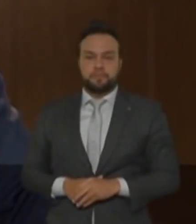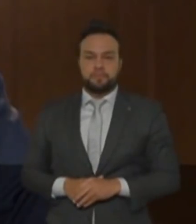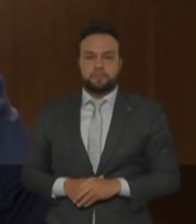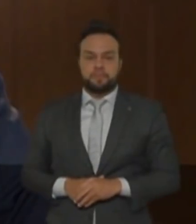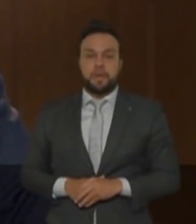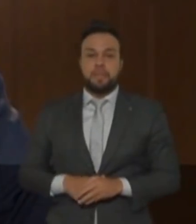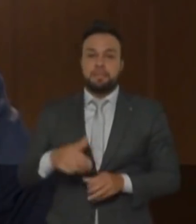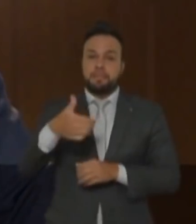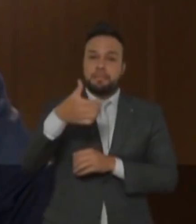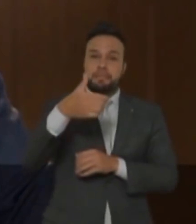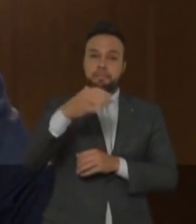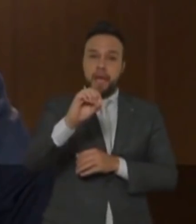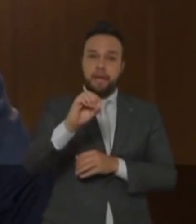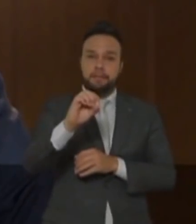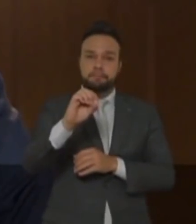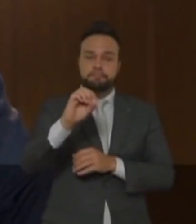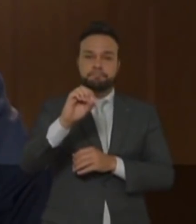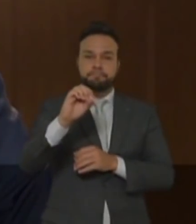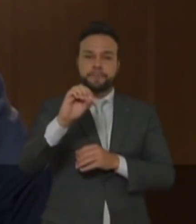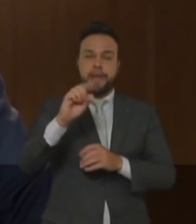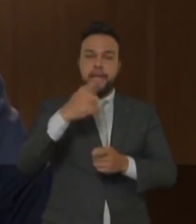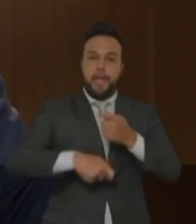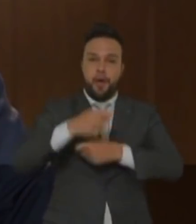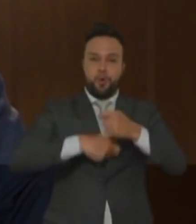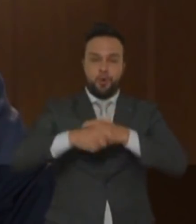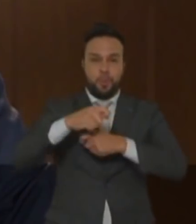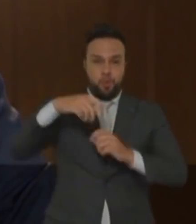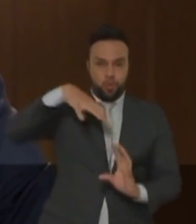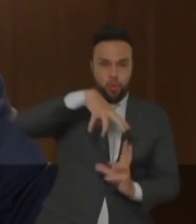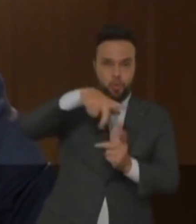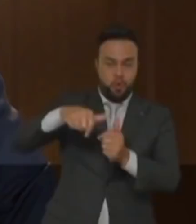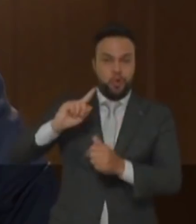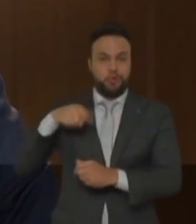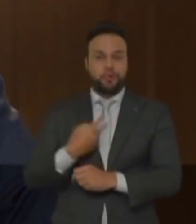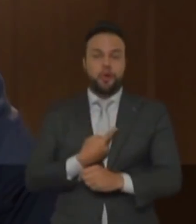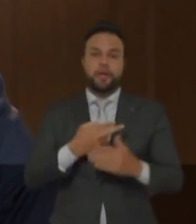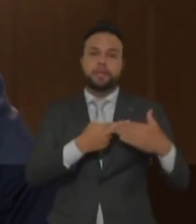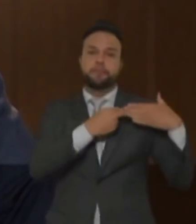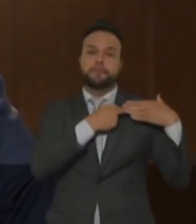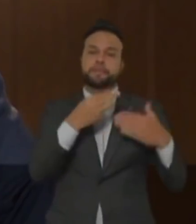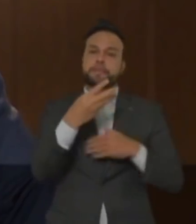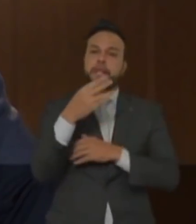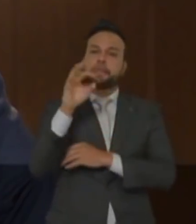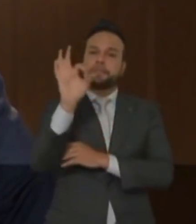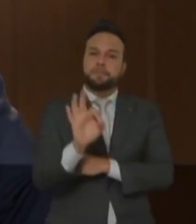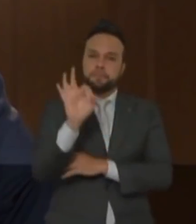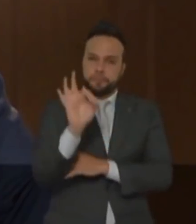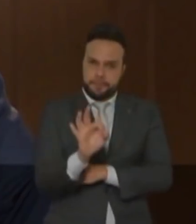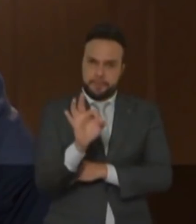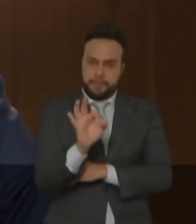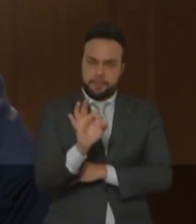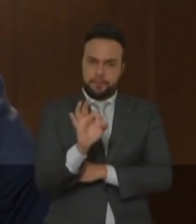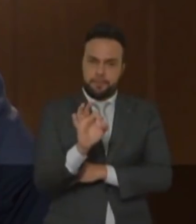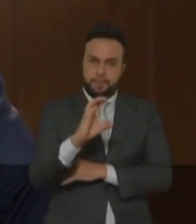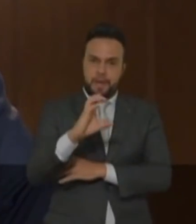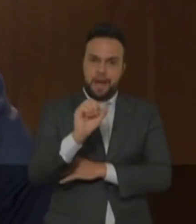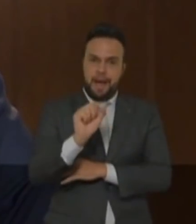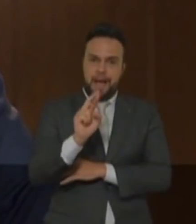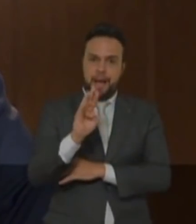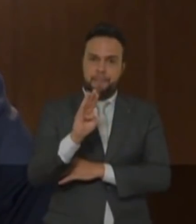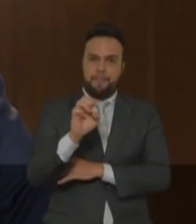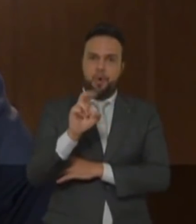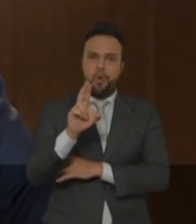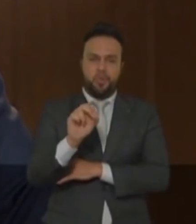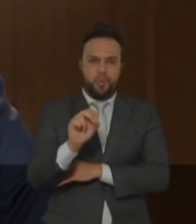diversificada do mundo mesmo sendo uma das dez maiores economias do mundo somos responsáveis por apenas